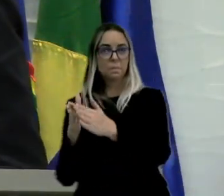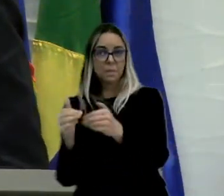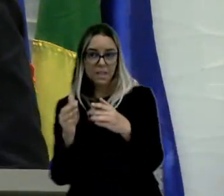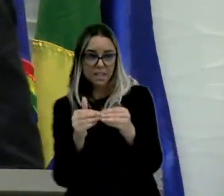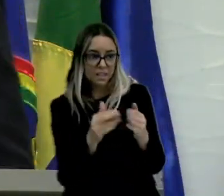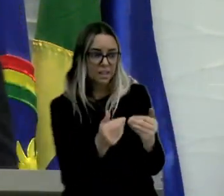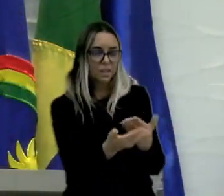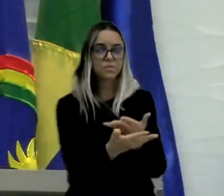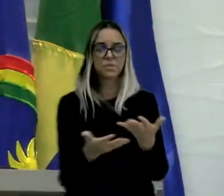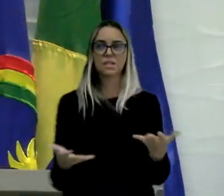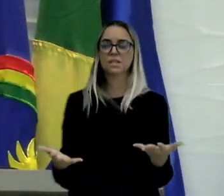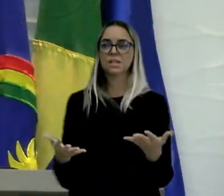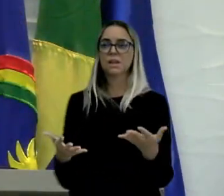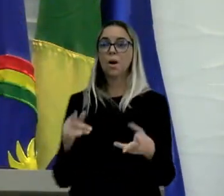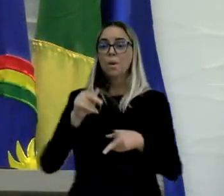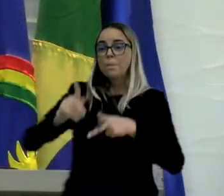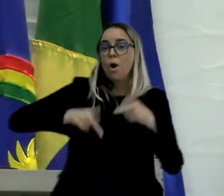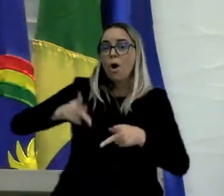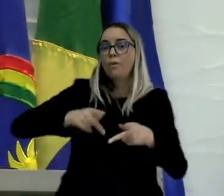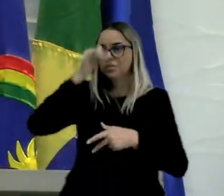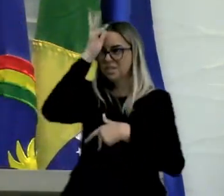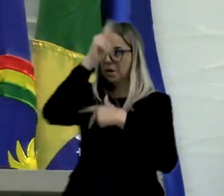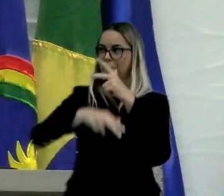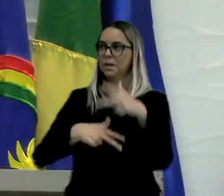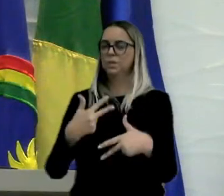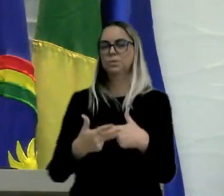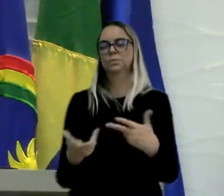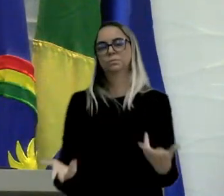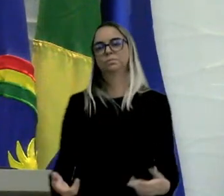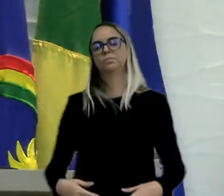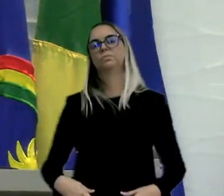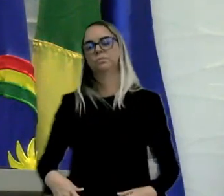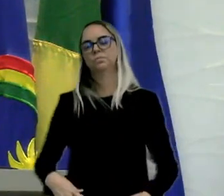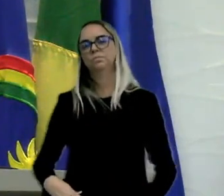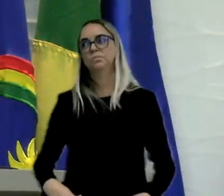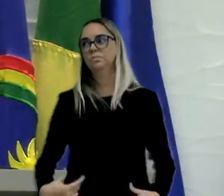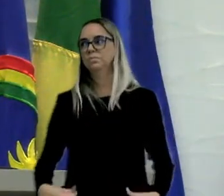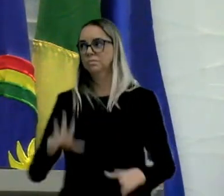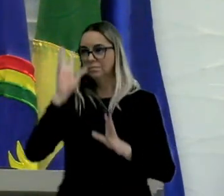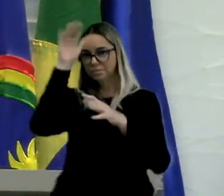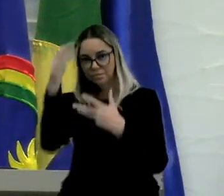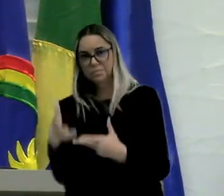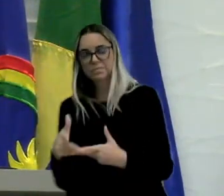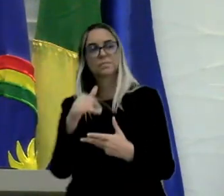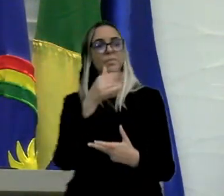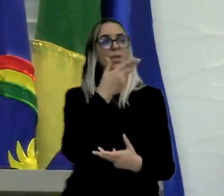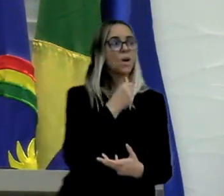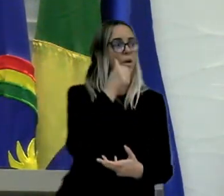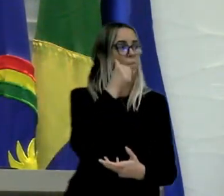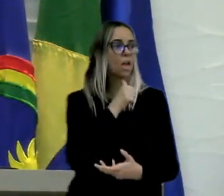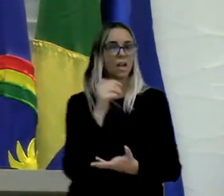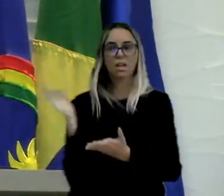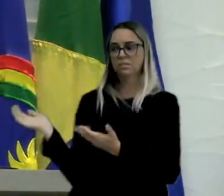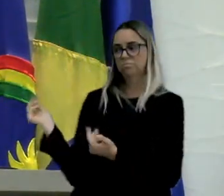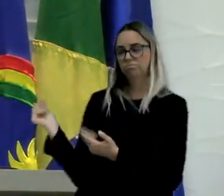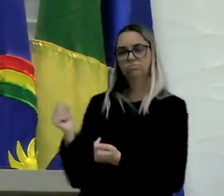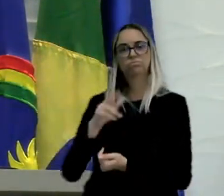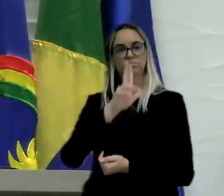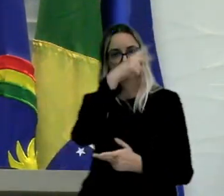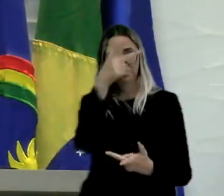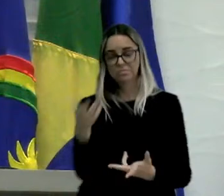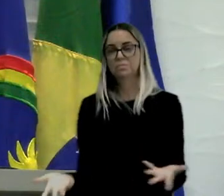apelo ao povo de São Beto una senhoras senhores jovens